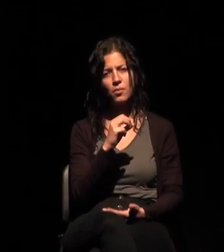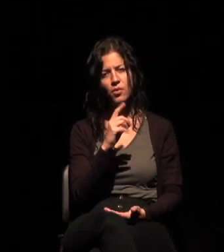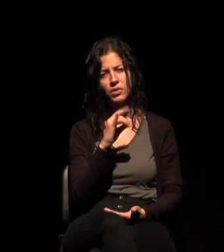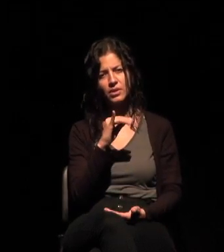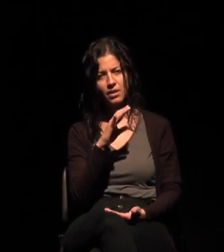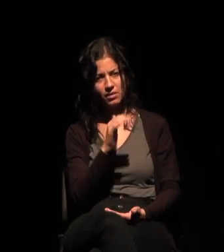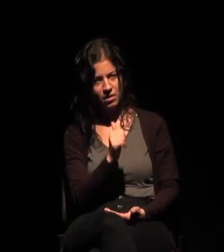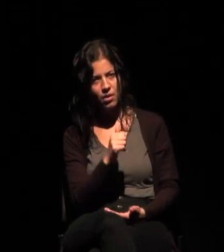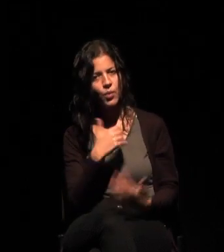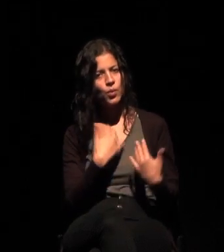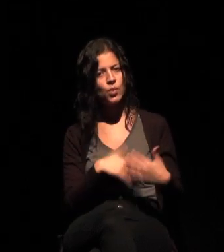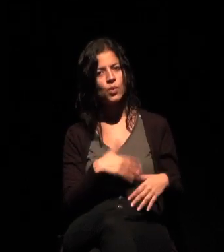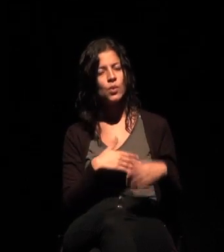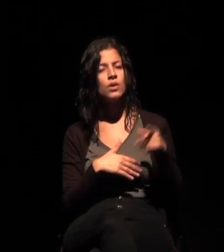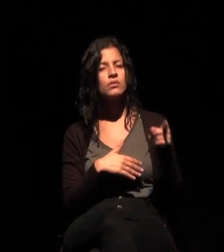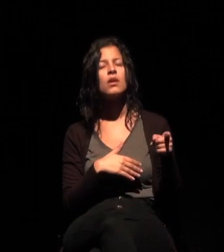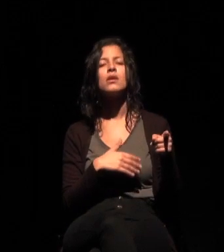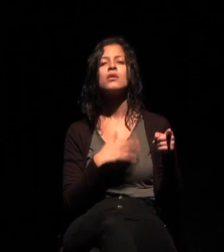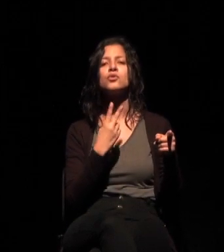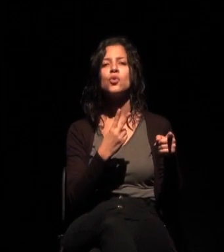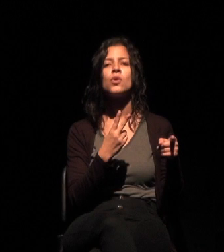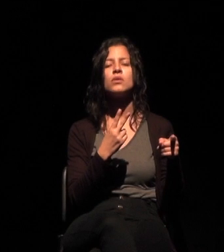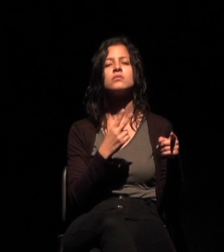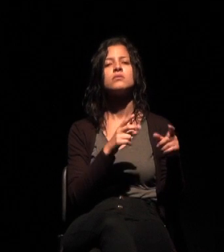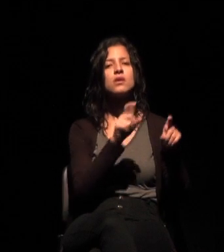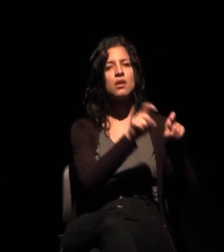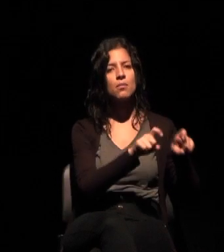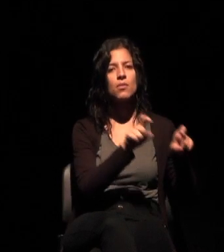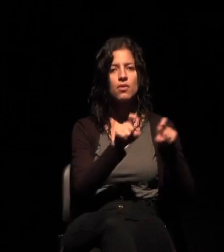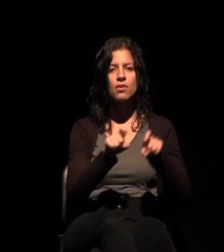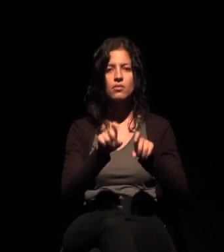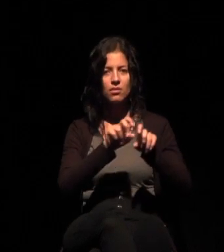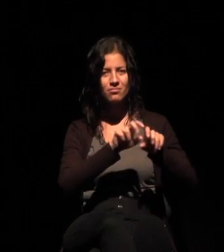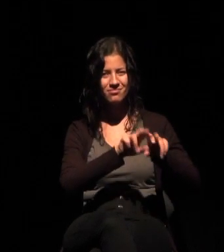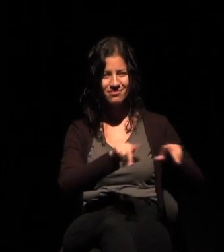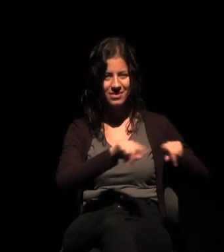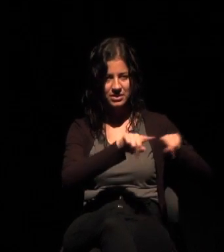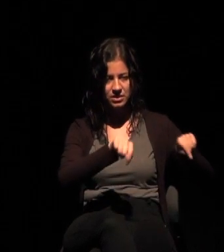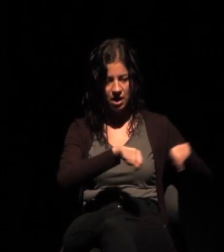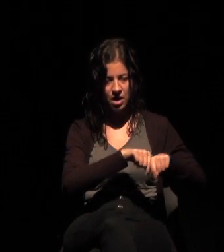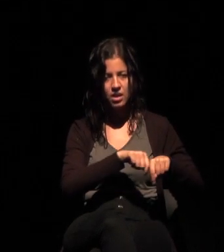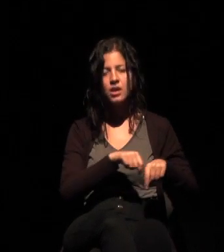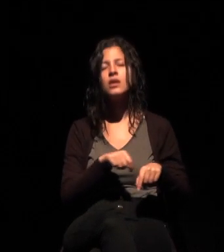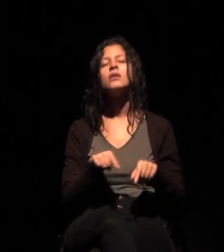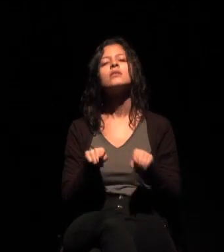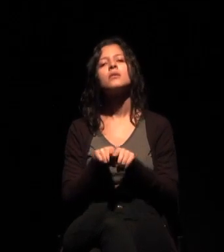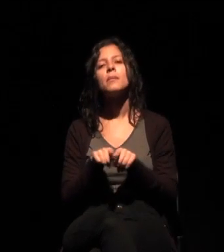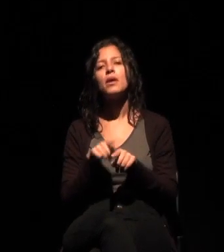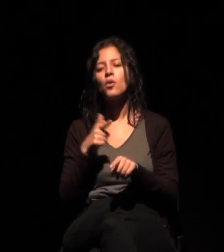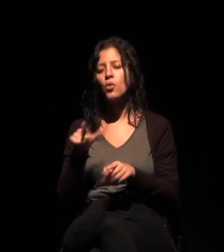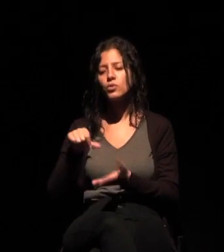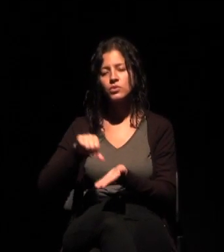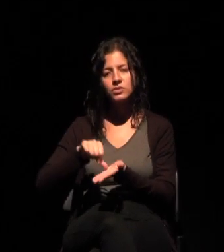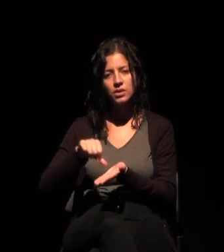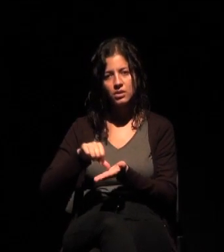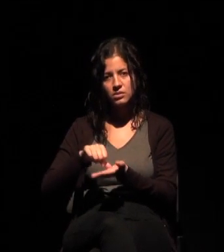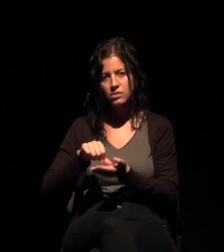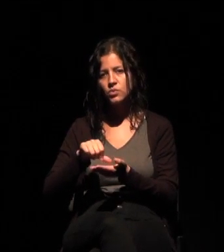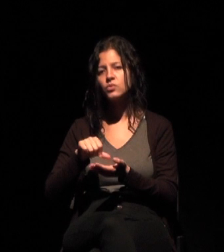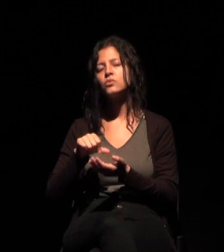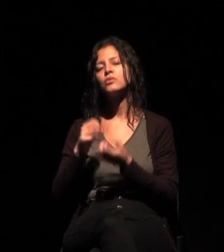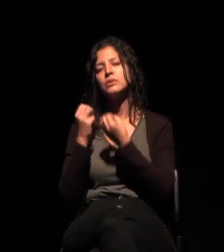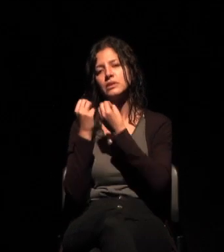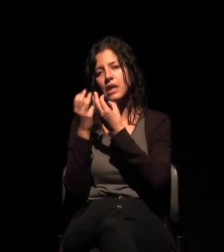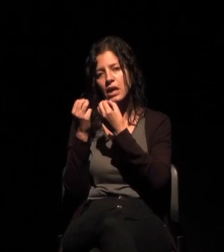novos que foram criados lá tem o centro de inteligência do seu aprendizado de máquina e tem um outro chamado centro de ciência de dados é